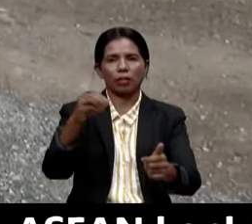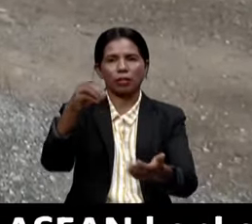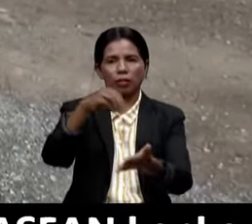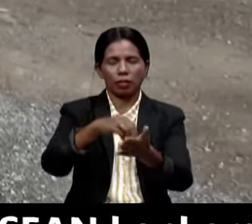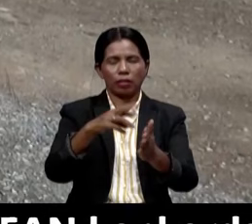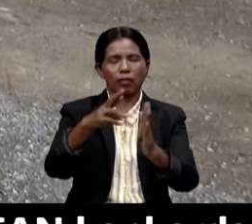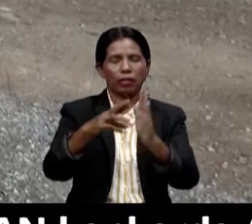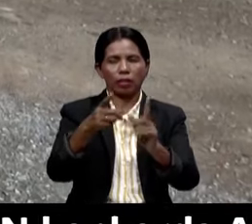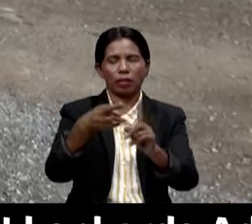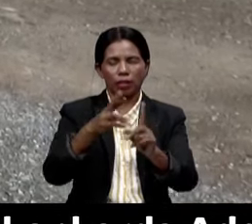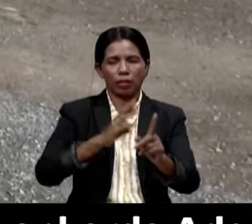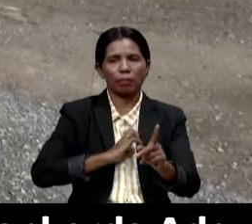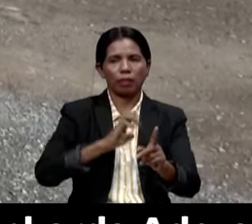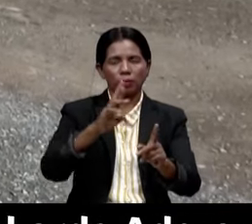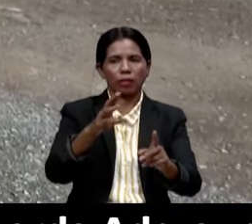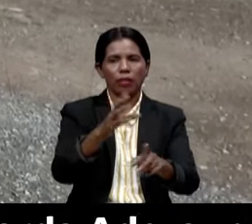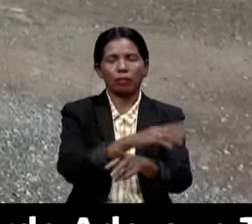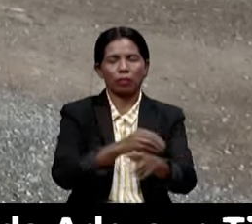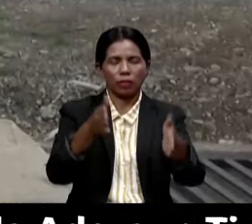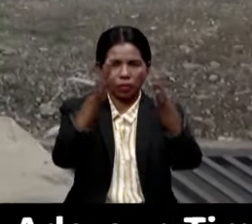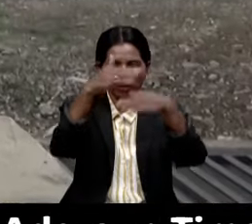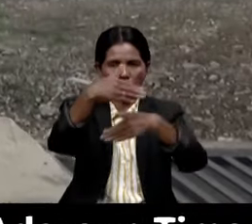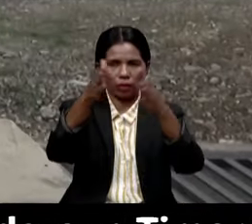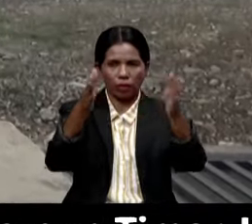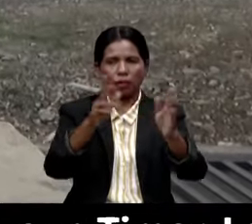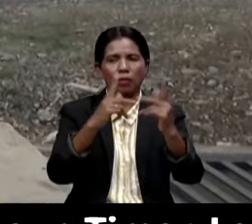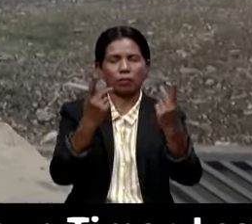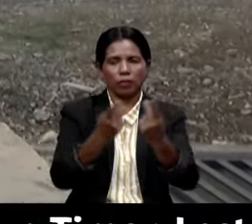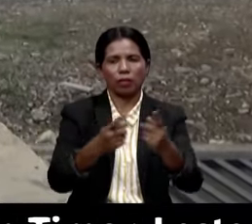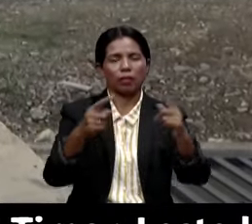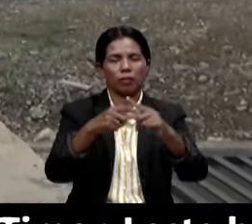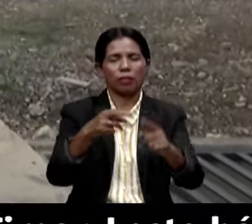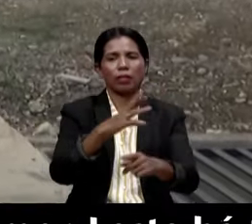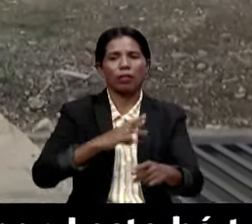cemitério público bekusi ne completo o usuário no companhia halo alargamento